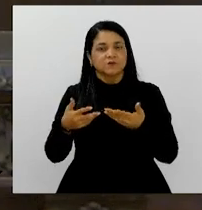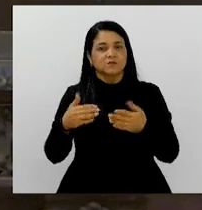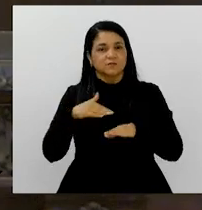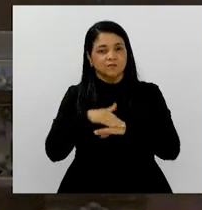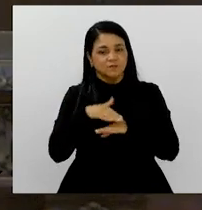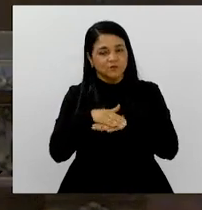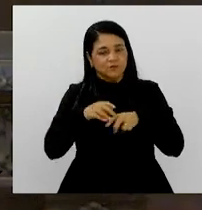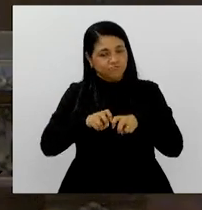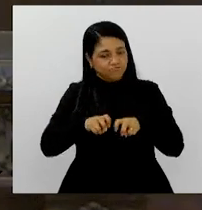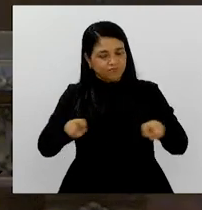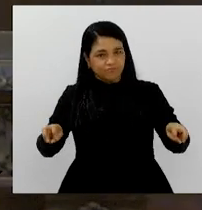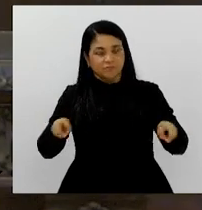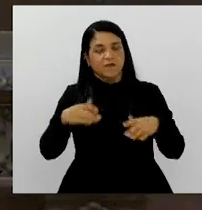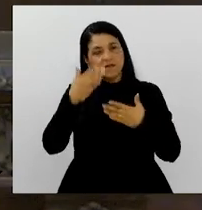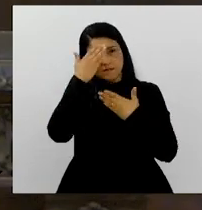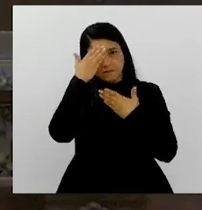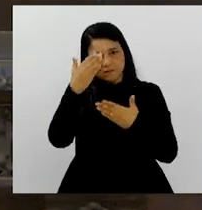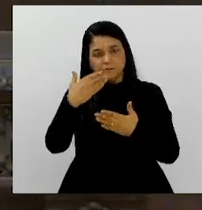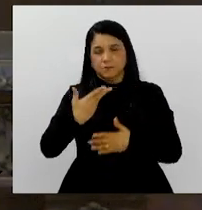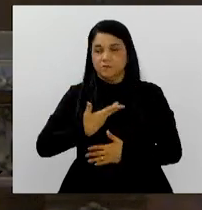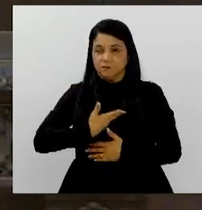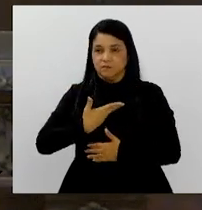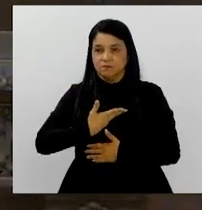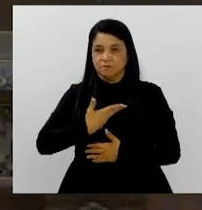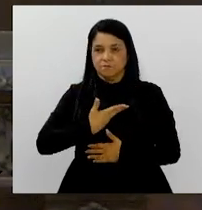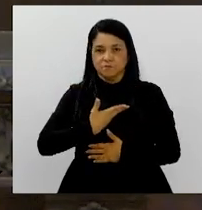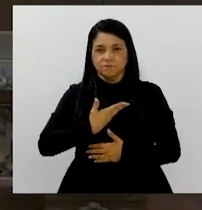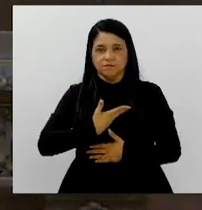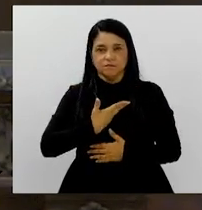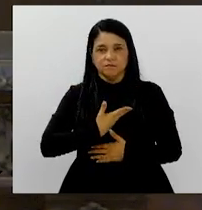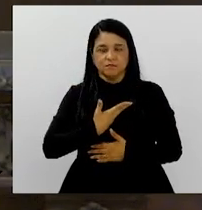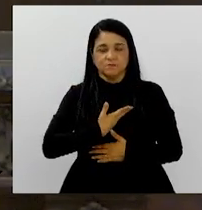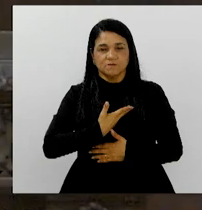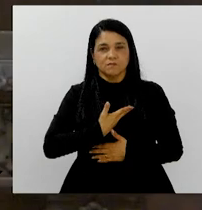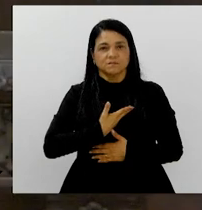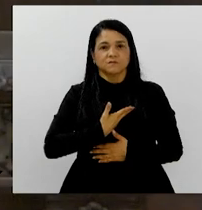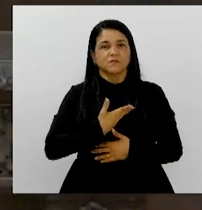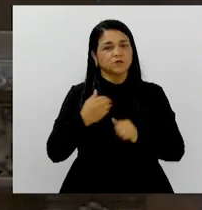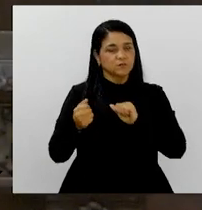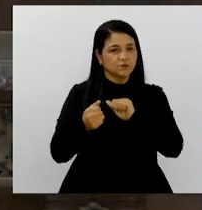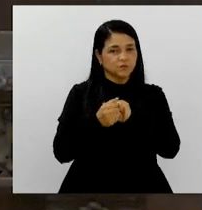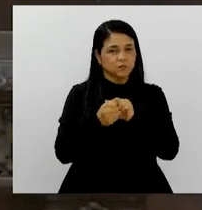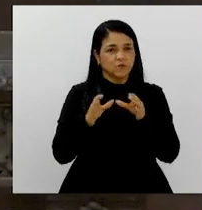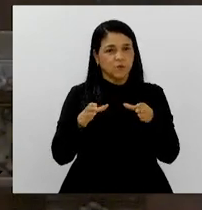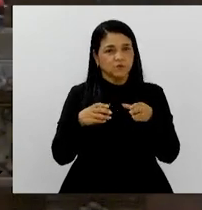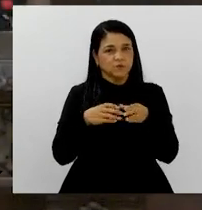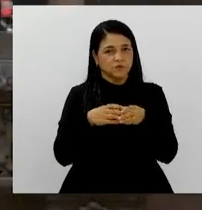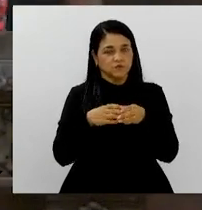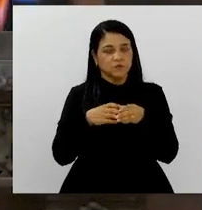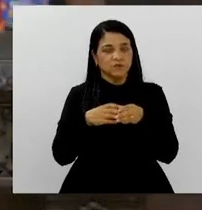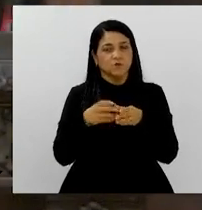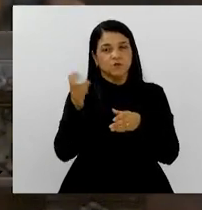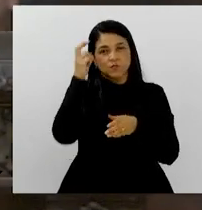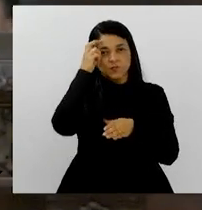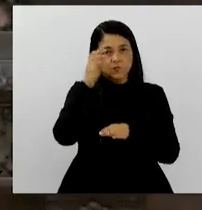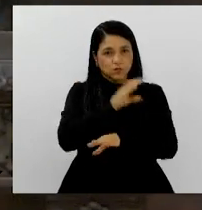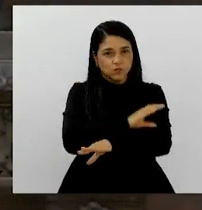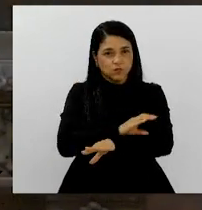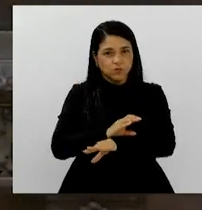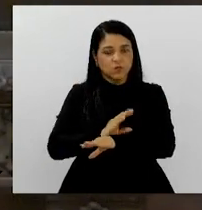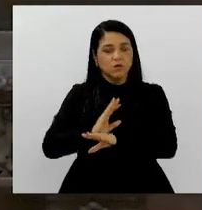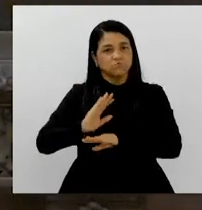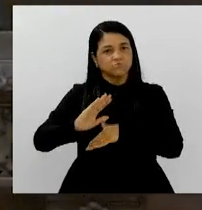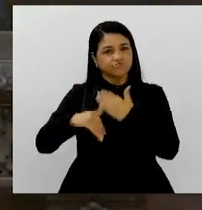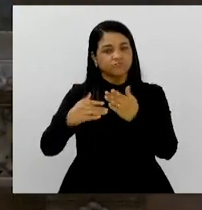dispositivo. Agradecer aos meus colegas que, junto comigo na Comissão de Cultura, constroem o Prêmio